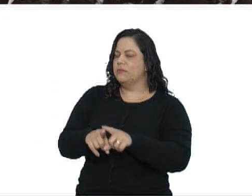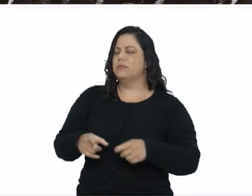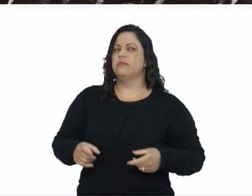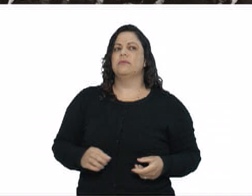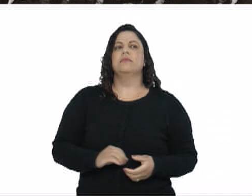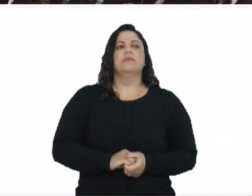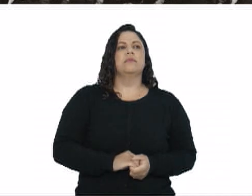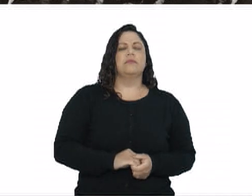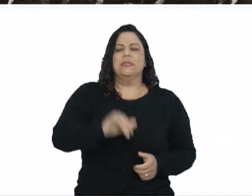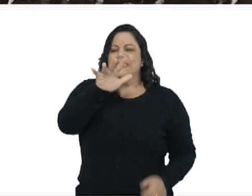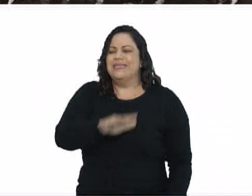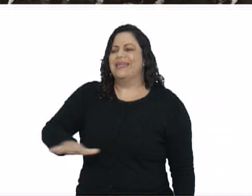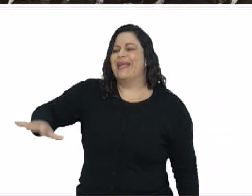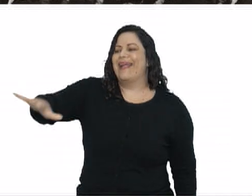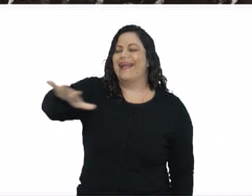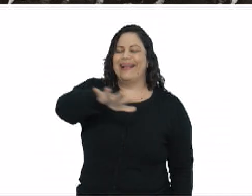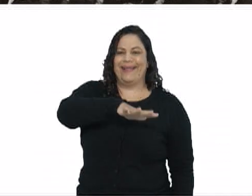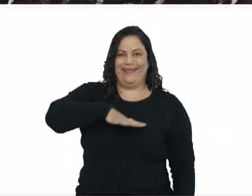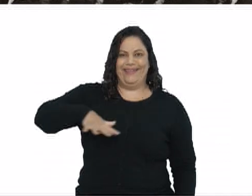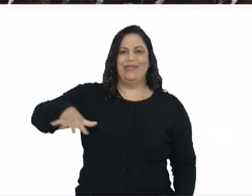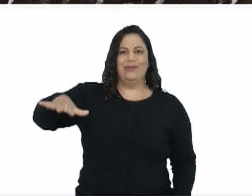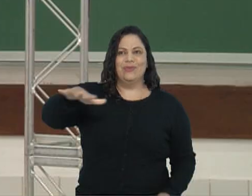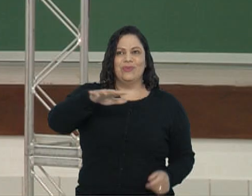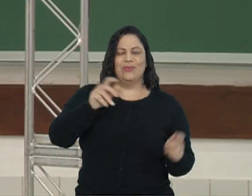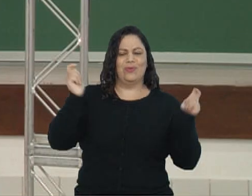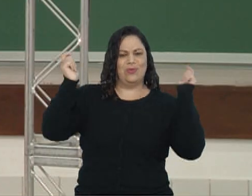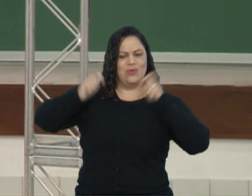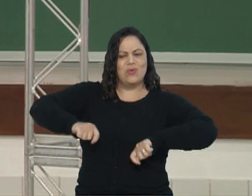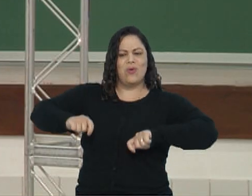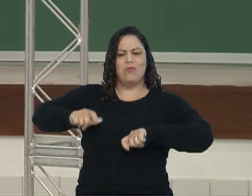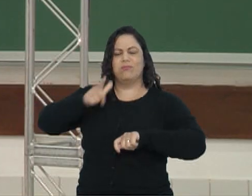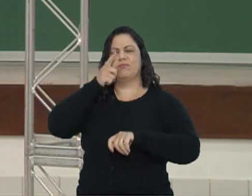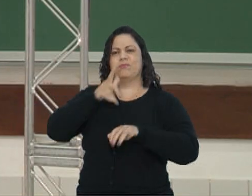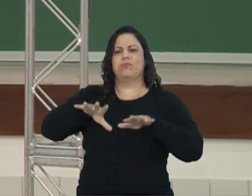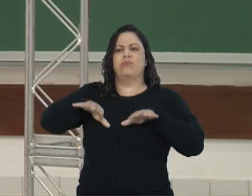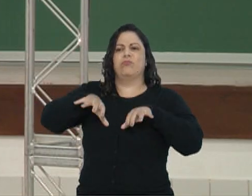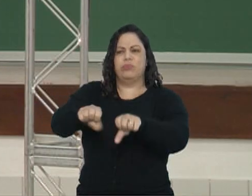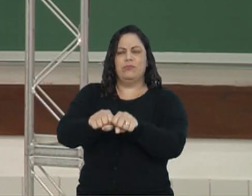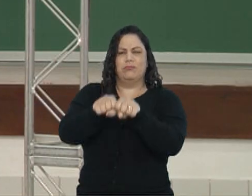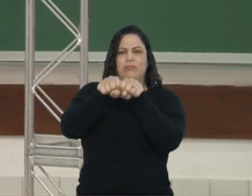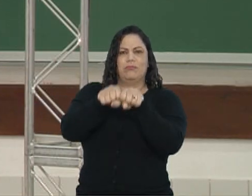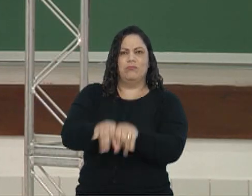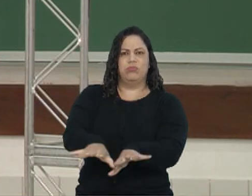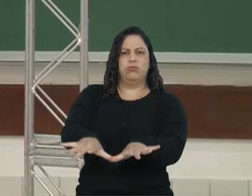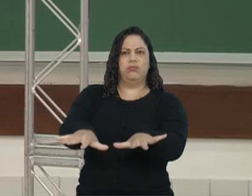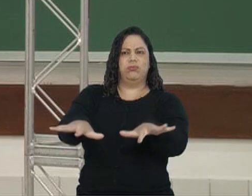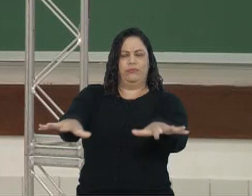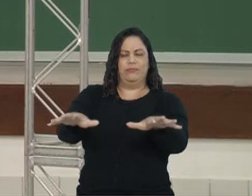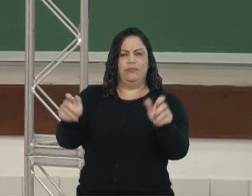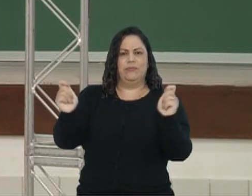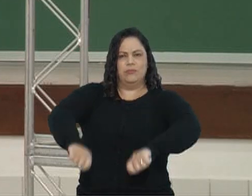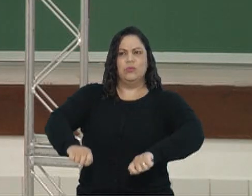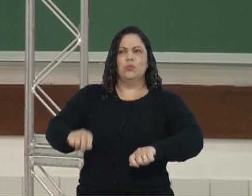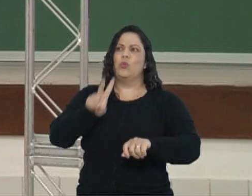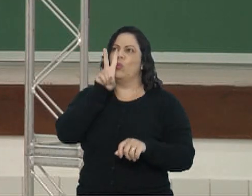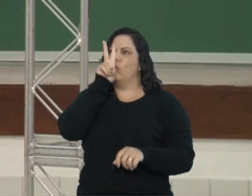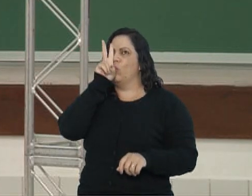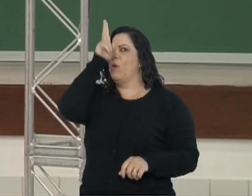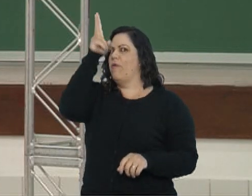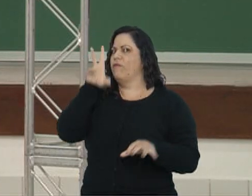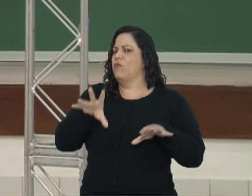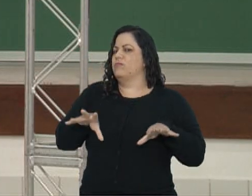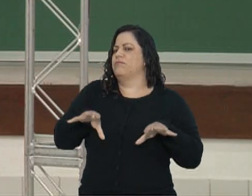Territorialismo. São estados onde se tenta se conquistar os territórios também através do uso da força.